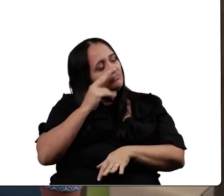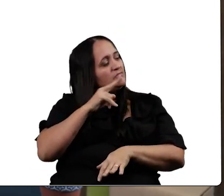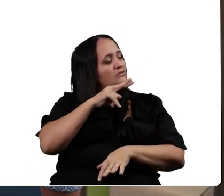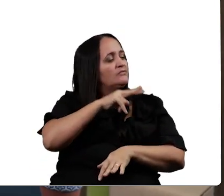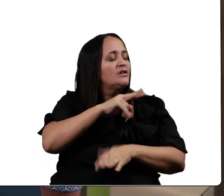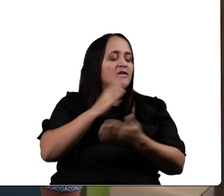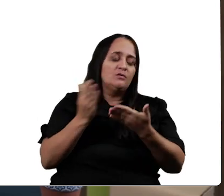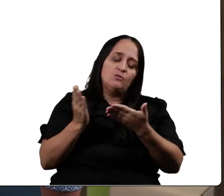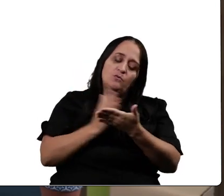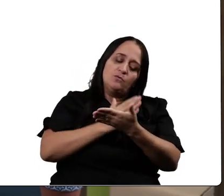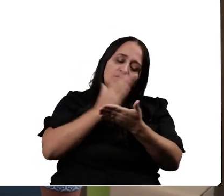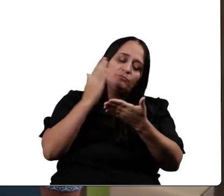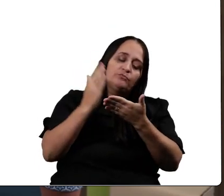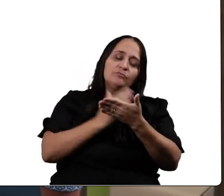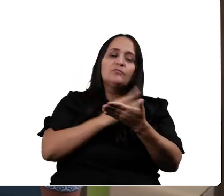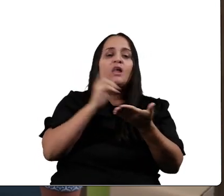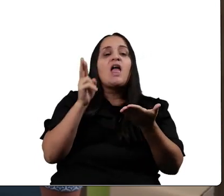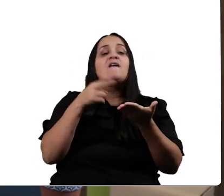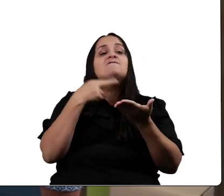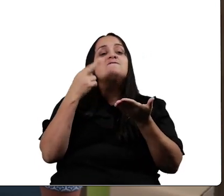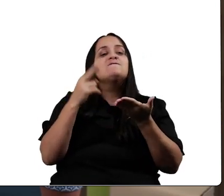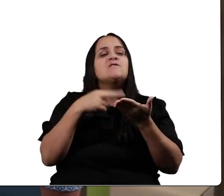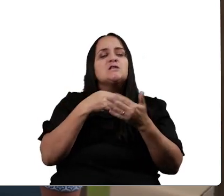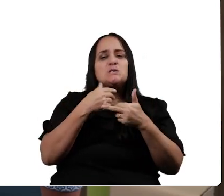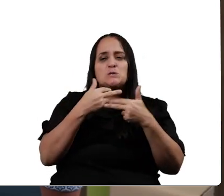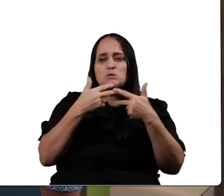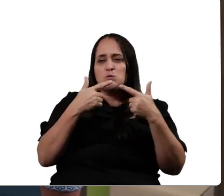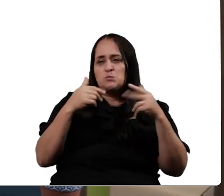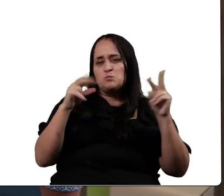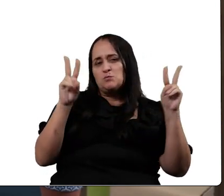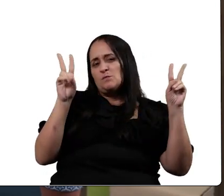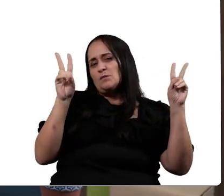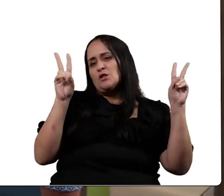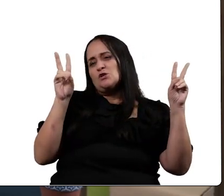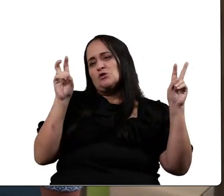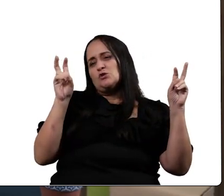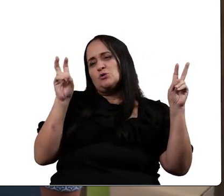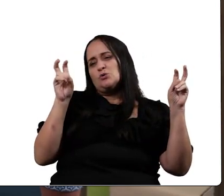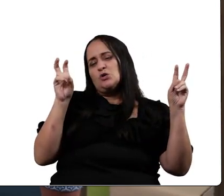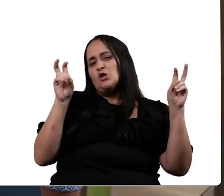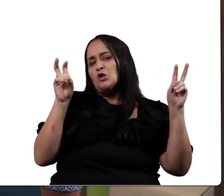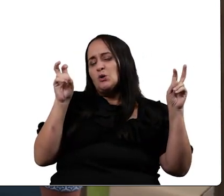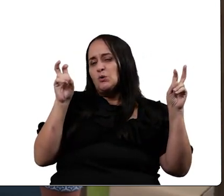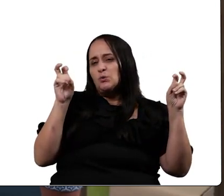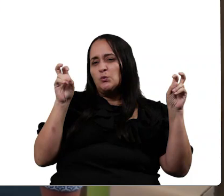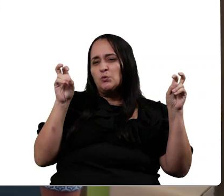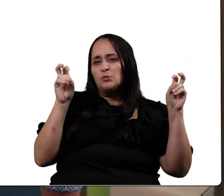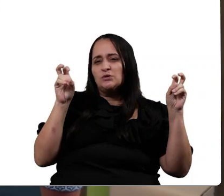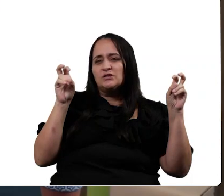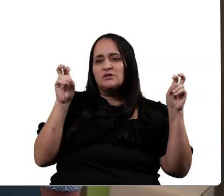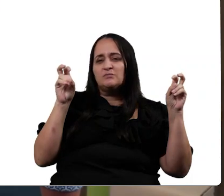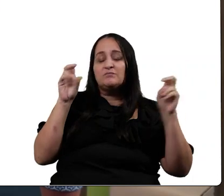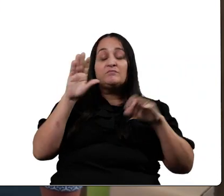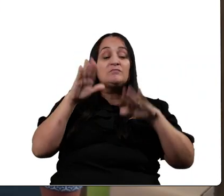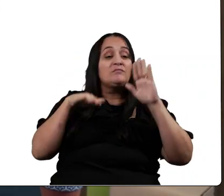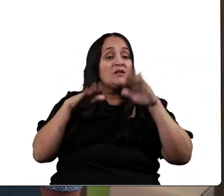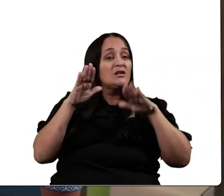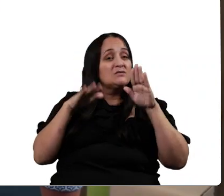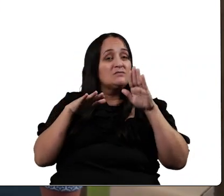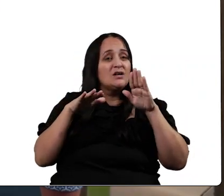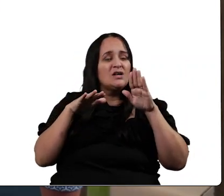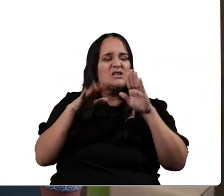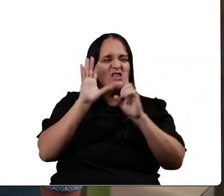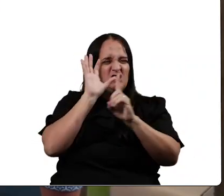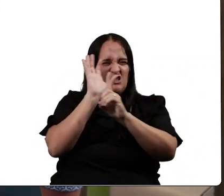olha aquelas revistas, existem muitos títulos. E os títulos, muitas vezes,